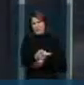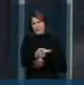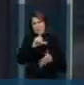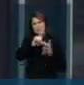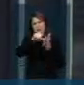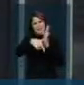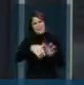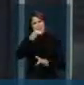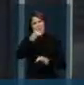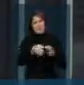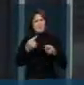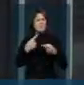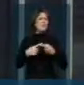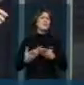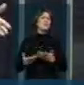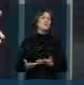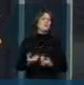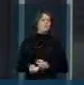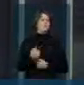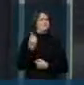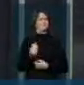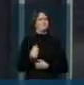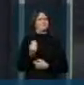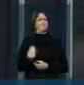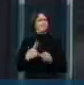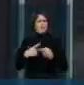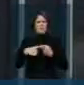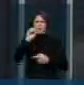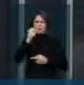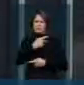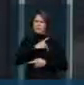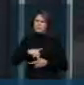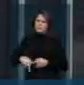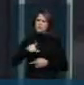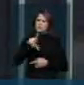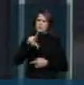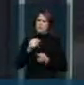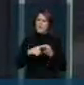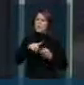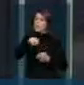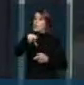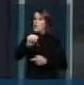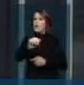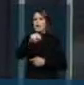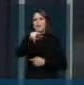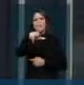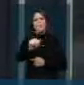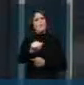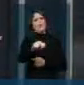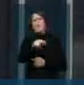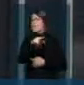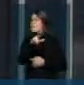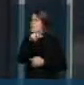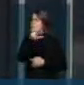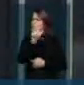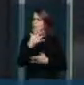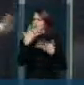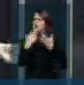de um julgamento? Por que será que o ex-presidente Lula, que nunca permitiu